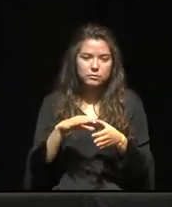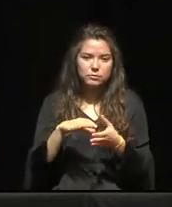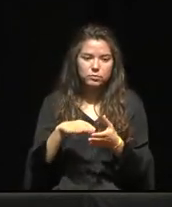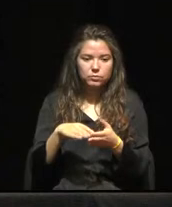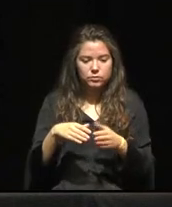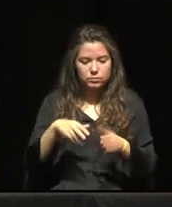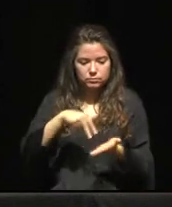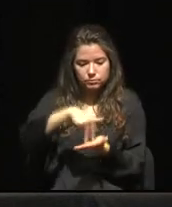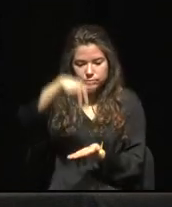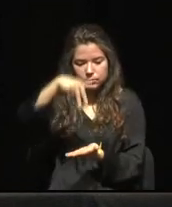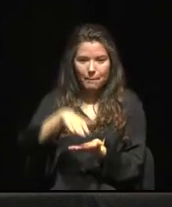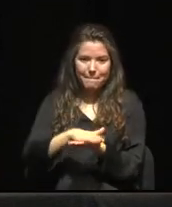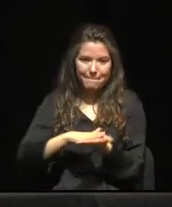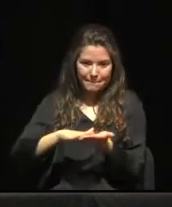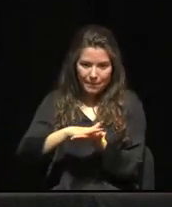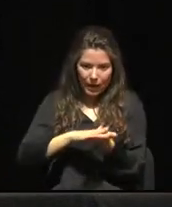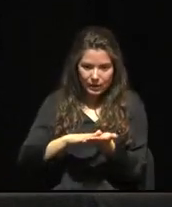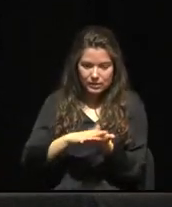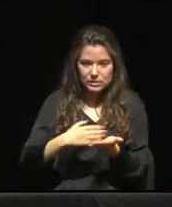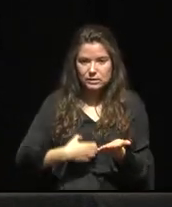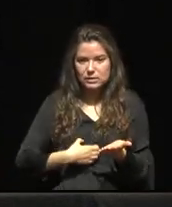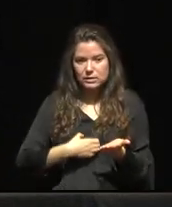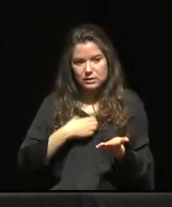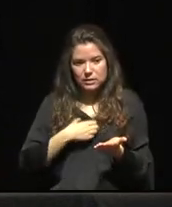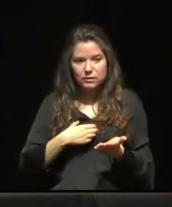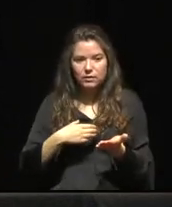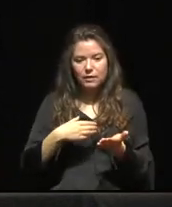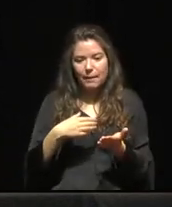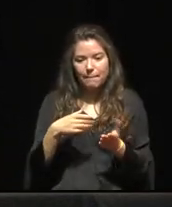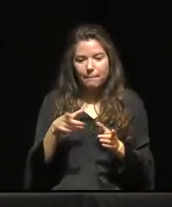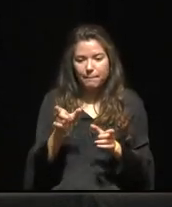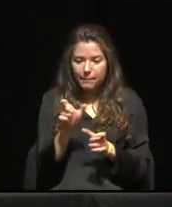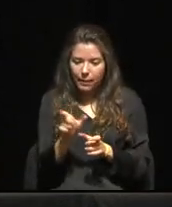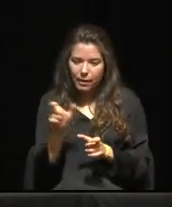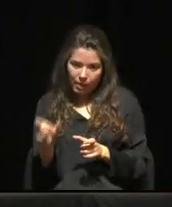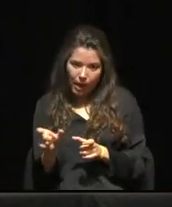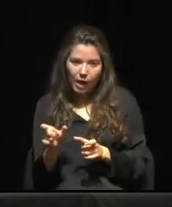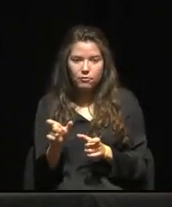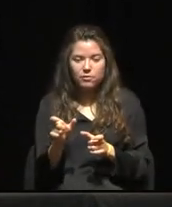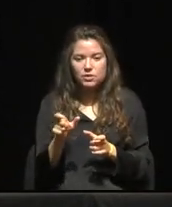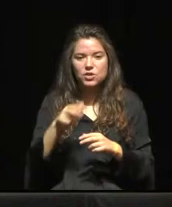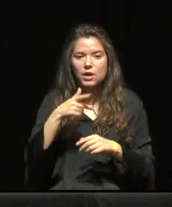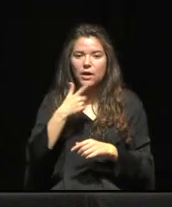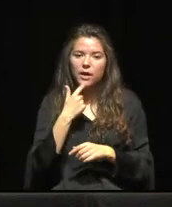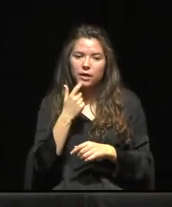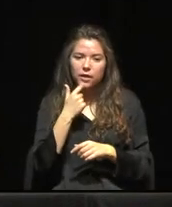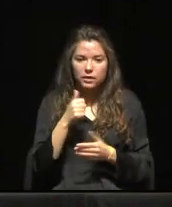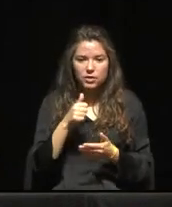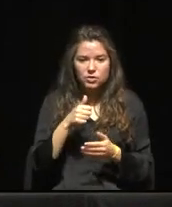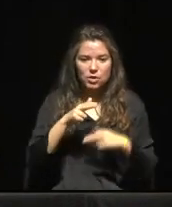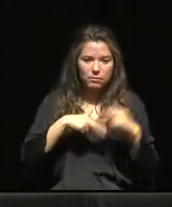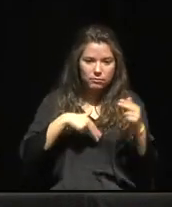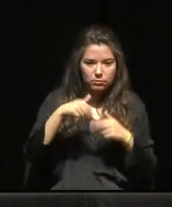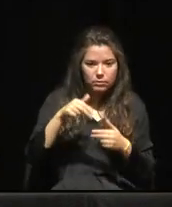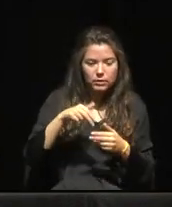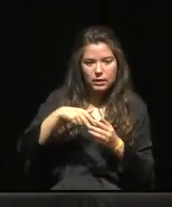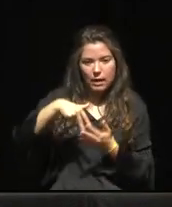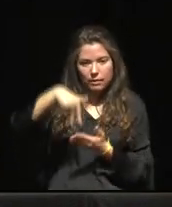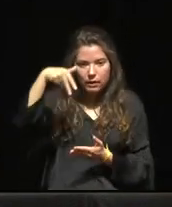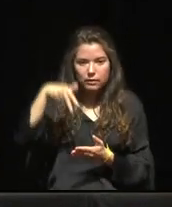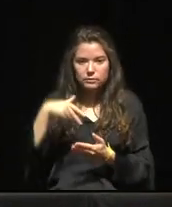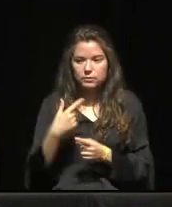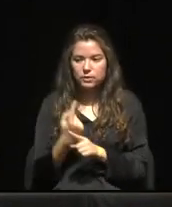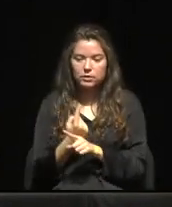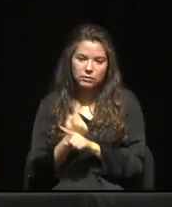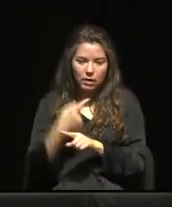objetos fixos base é um acrónimo das palavras em inglês de building antena span H tendo